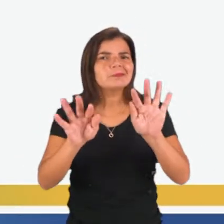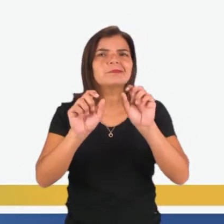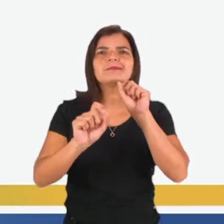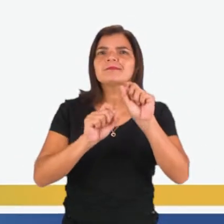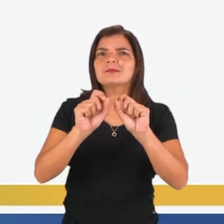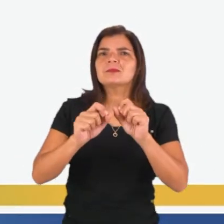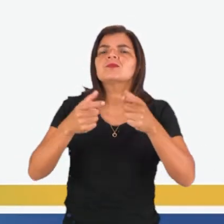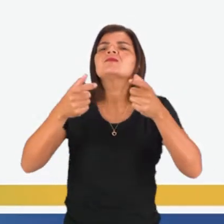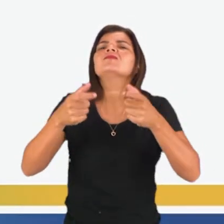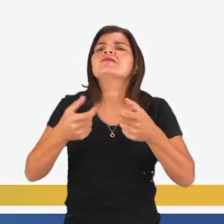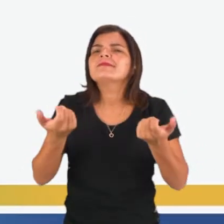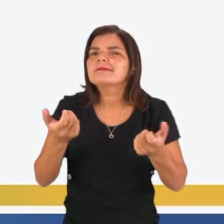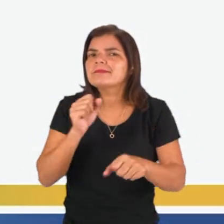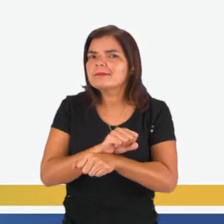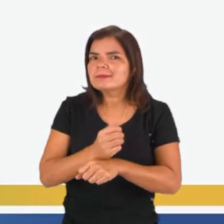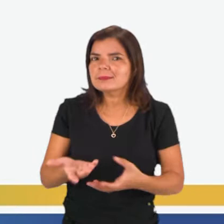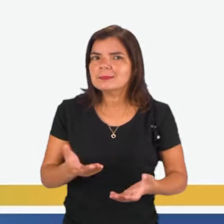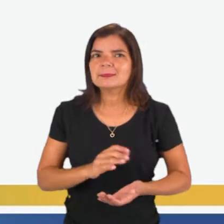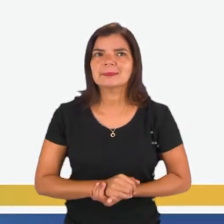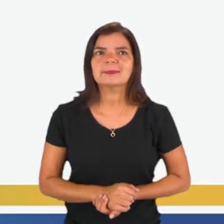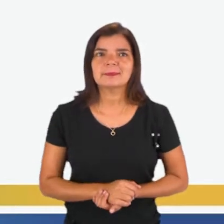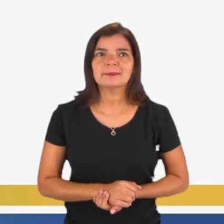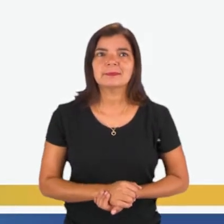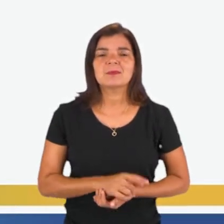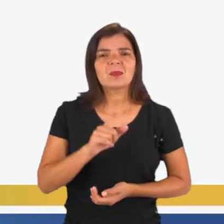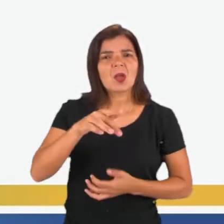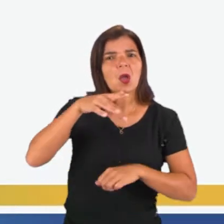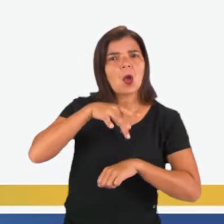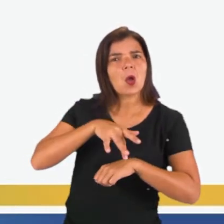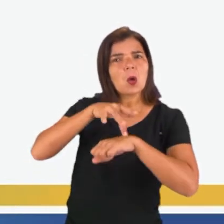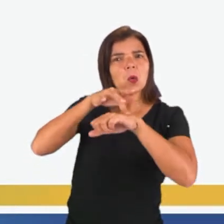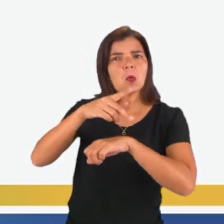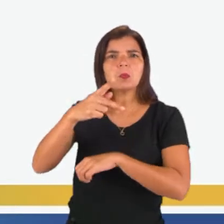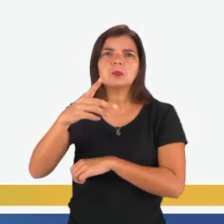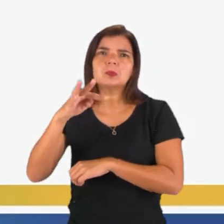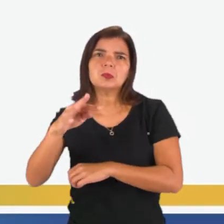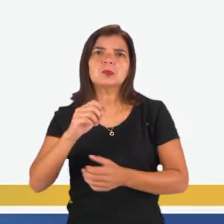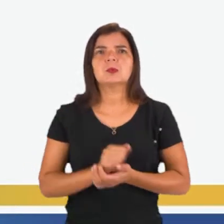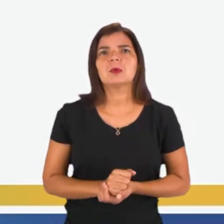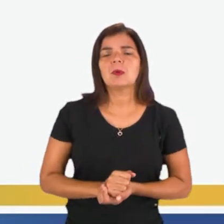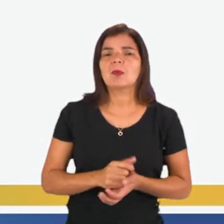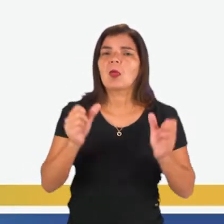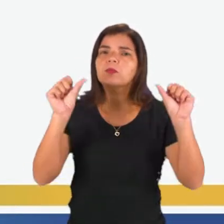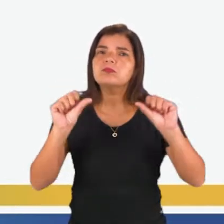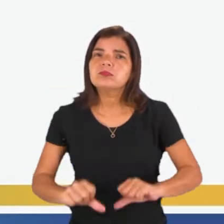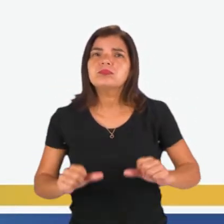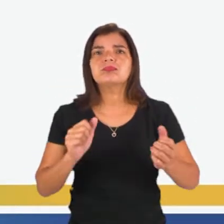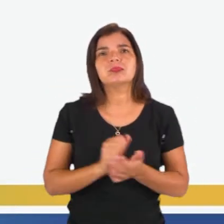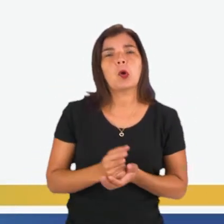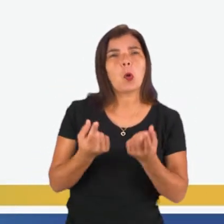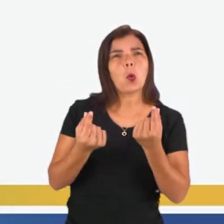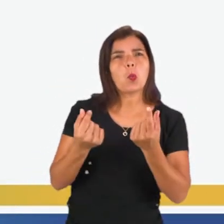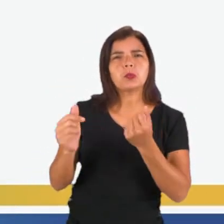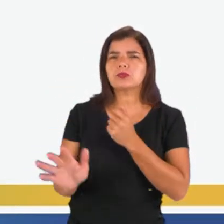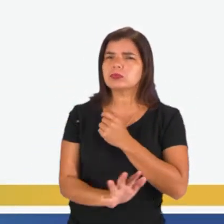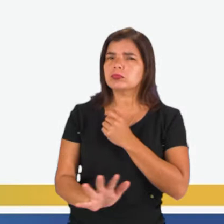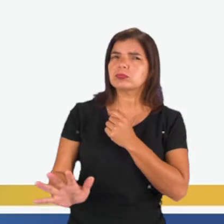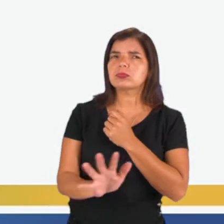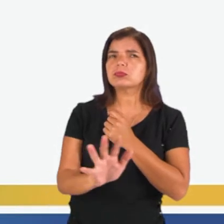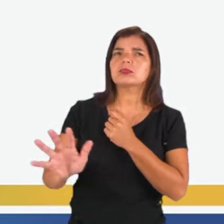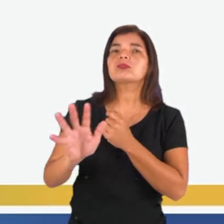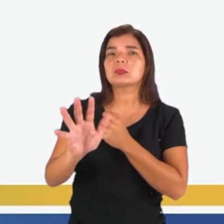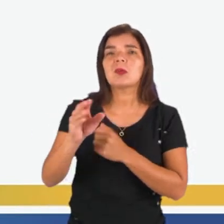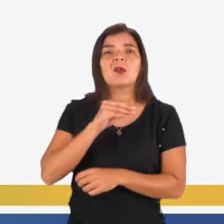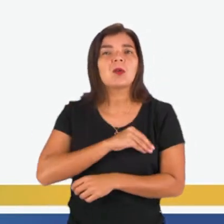do tipo: aonde vamos parar? Isso é culpa do PT, estamos afundando, o preço das coisas aumentam